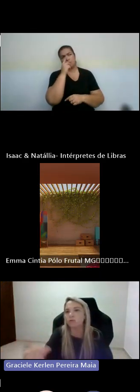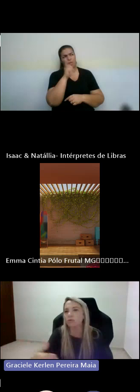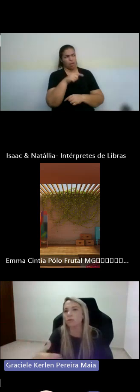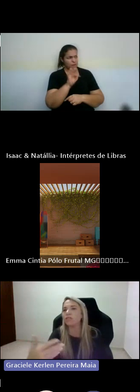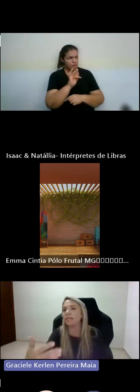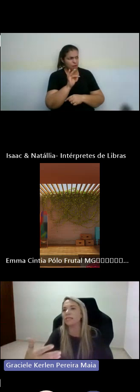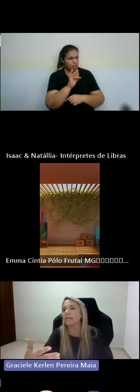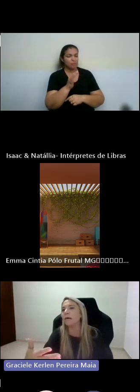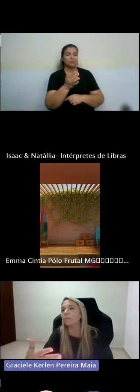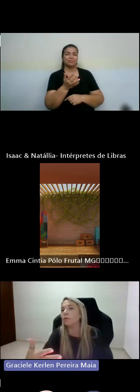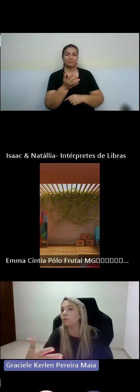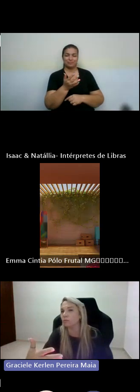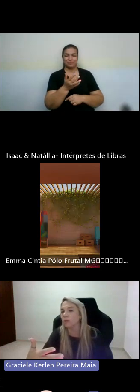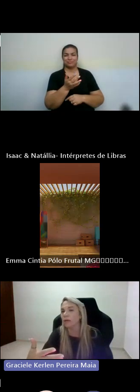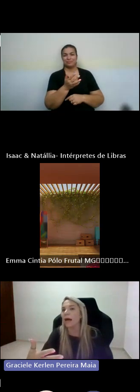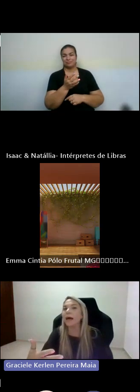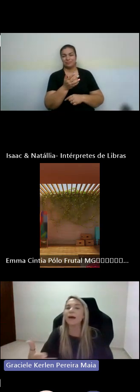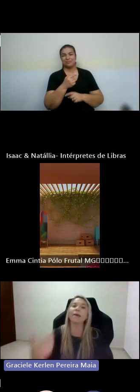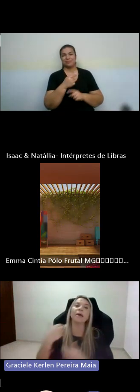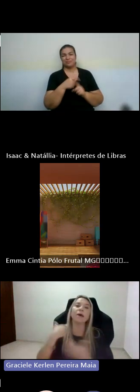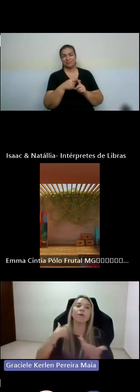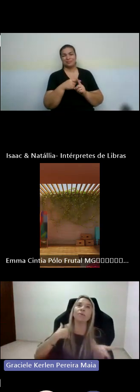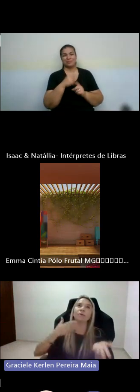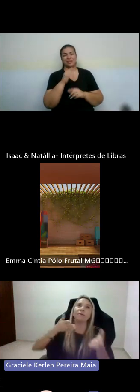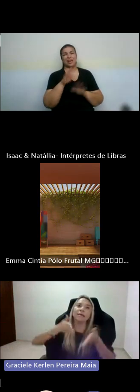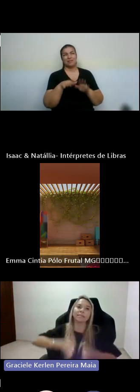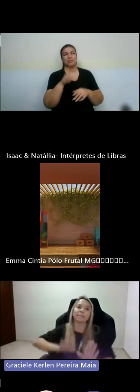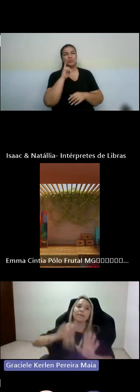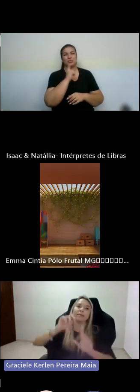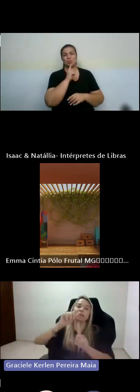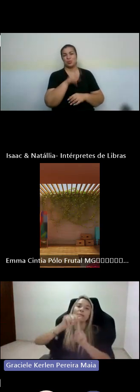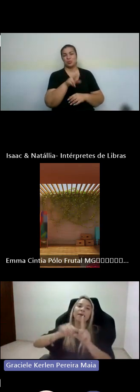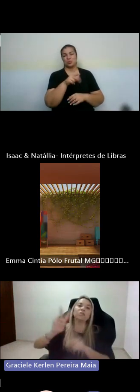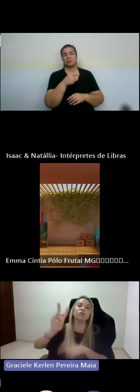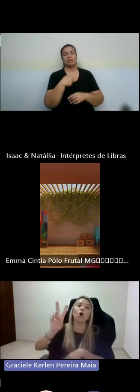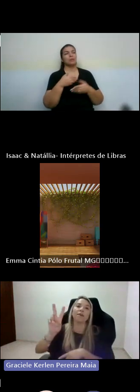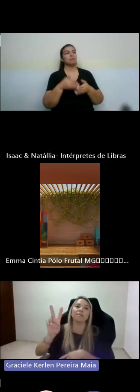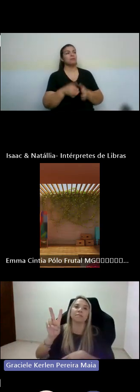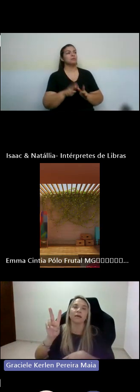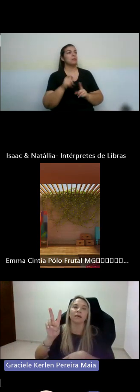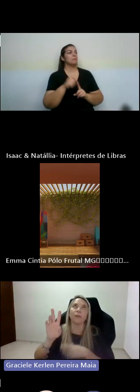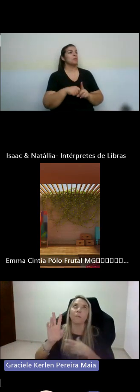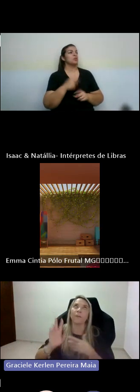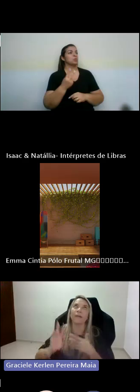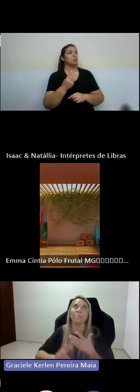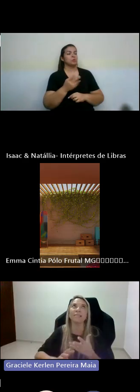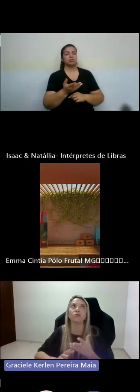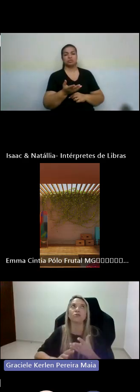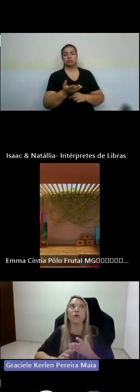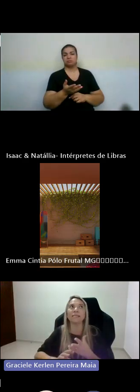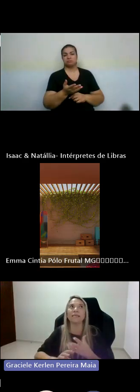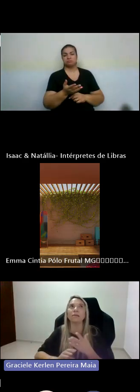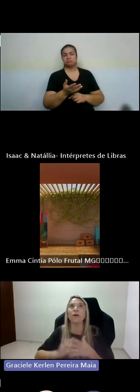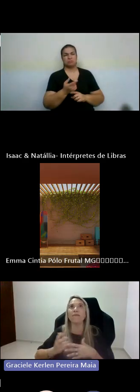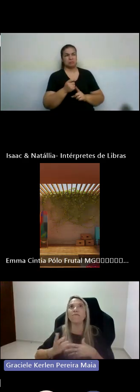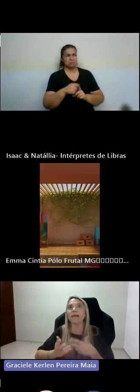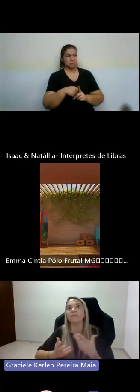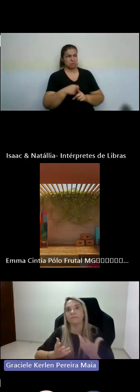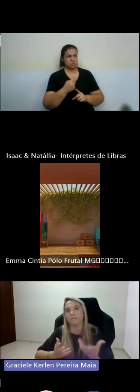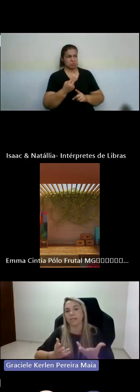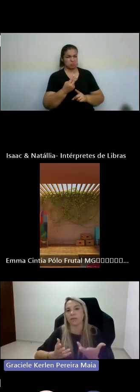apesar do Sul não utilizar muito. Ah, eu nasci no mês 2. Não, peraí, mês 2, ele